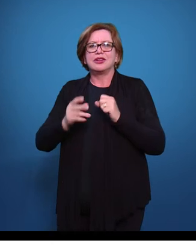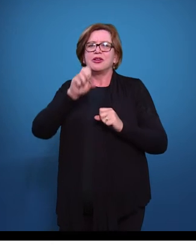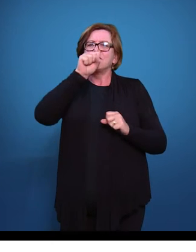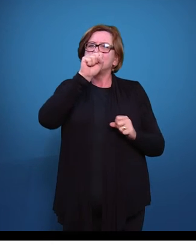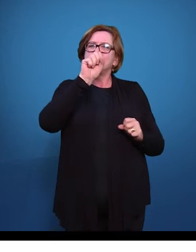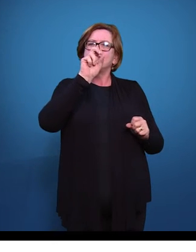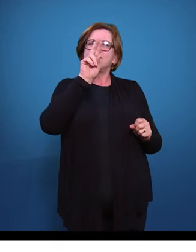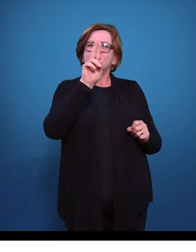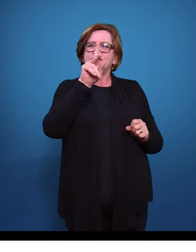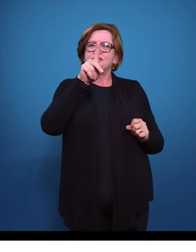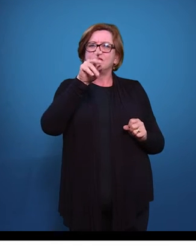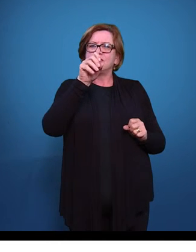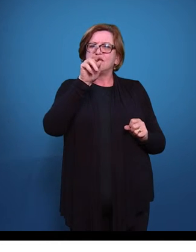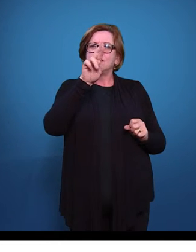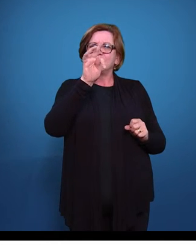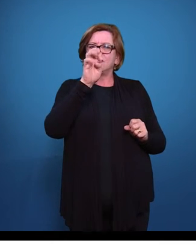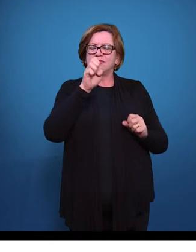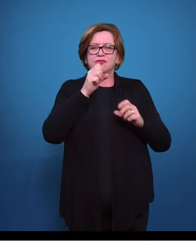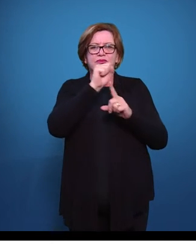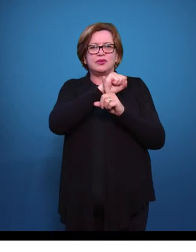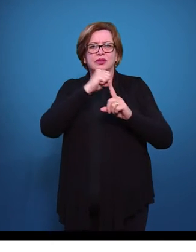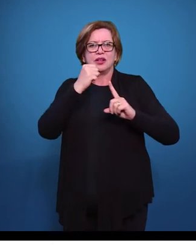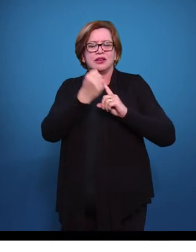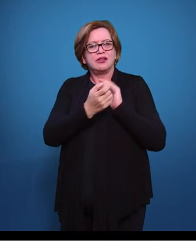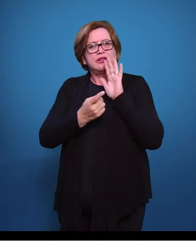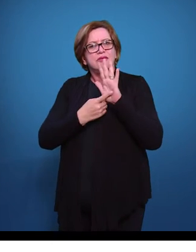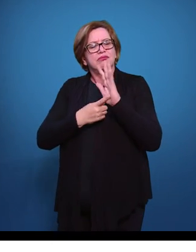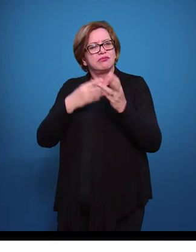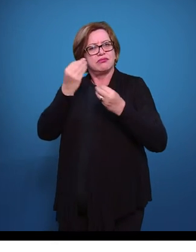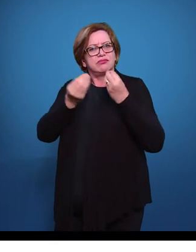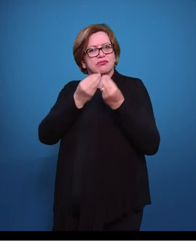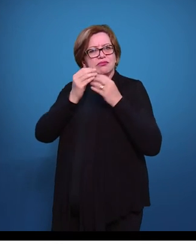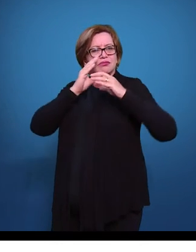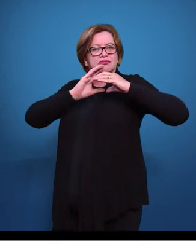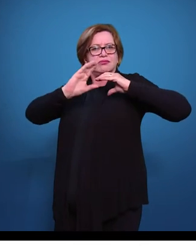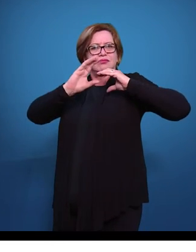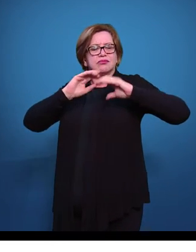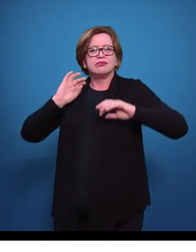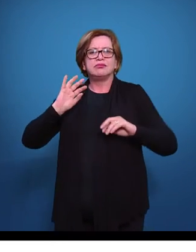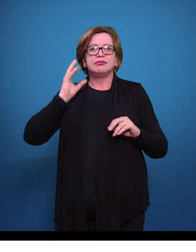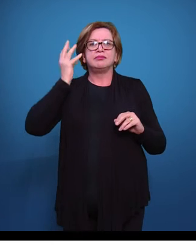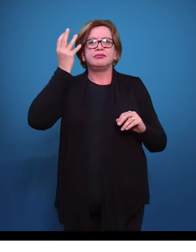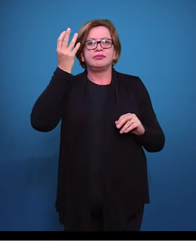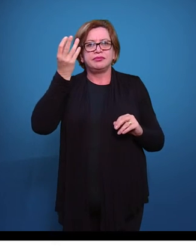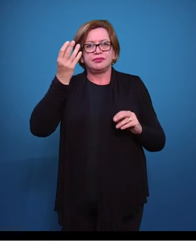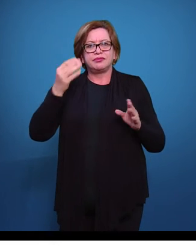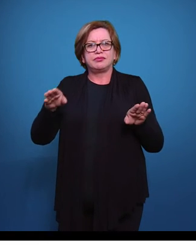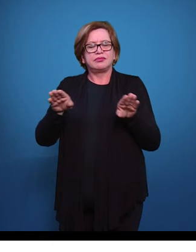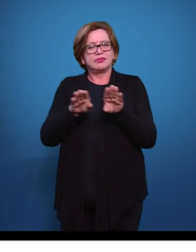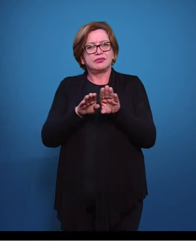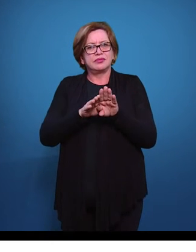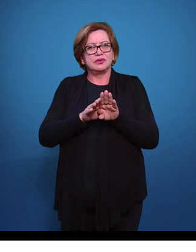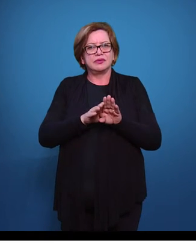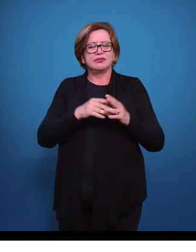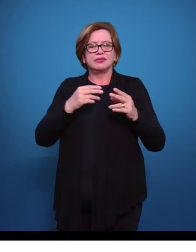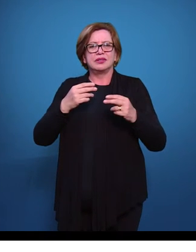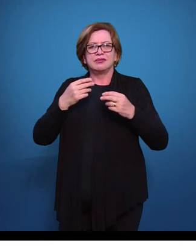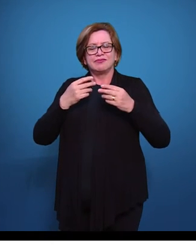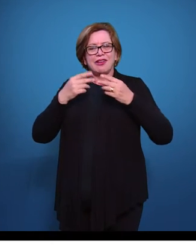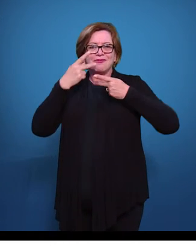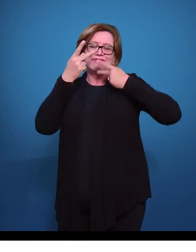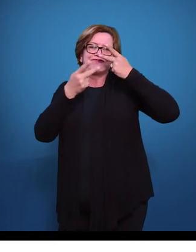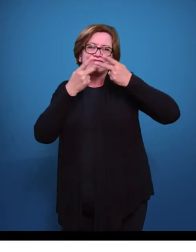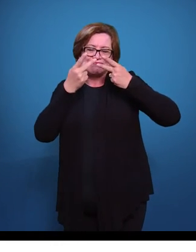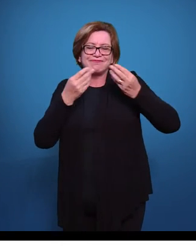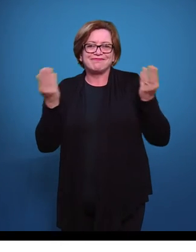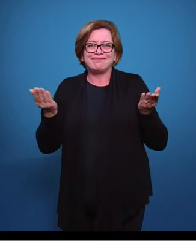que são os indícios de como a comunicação na sala de aula virtual acontece principalmente à não verbal